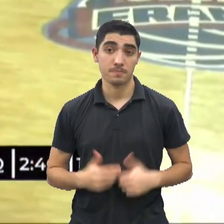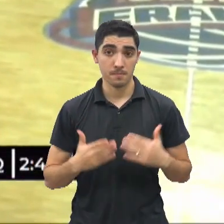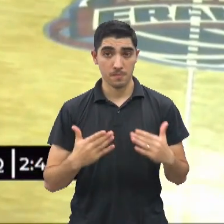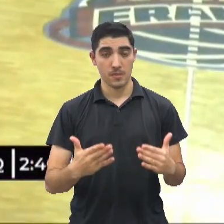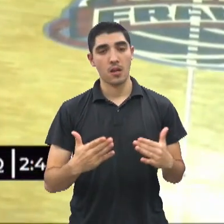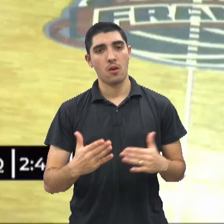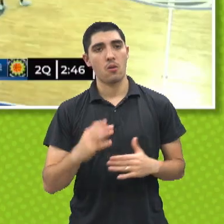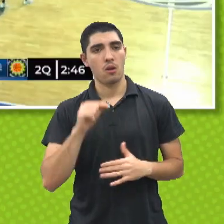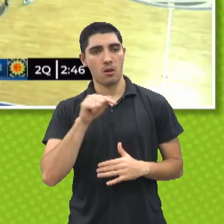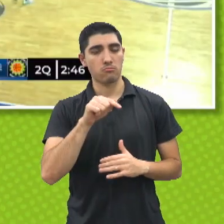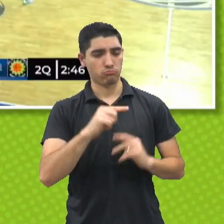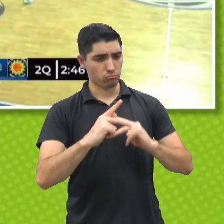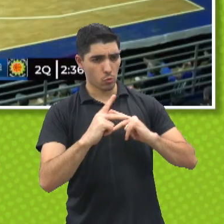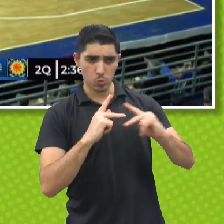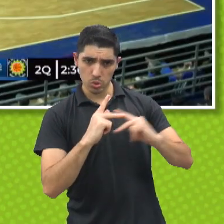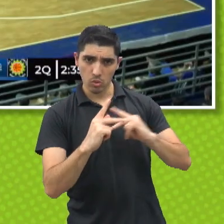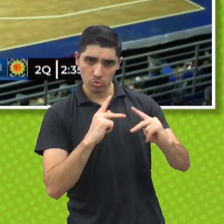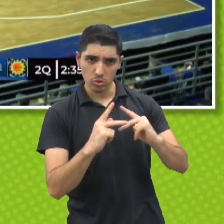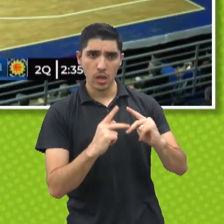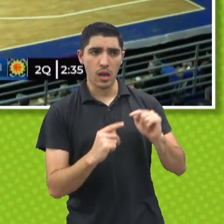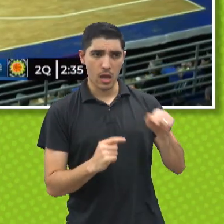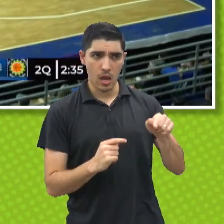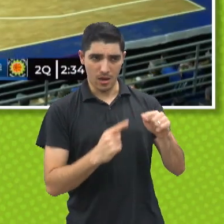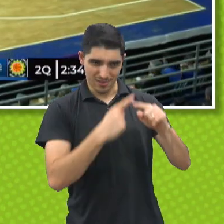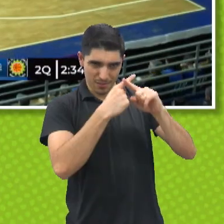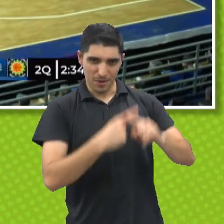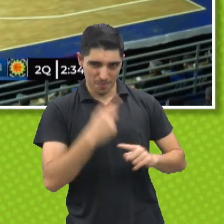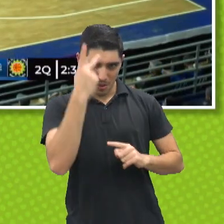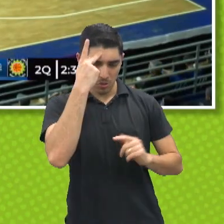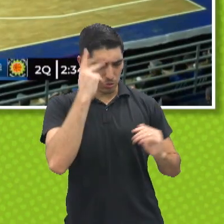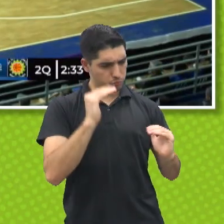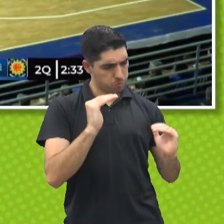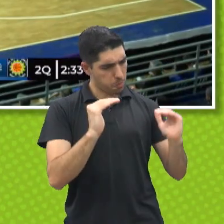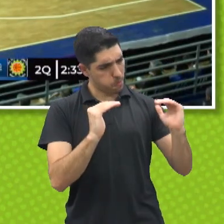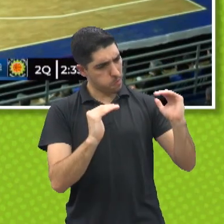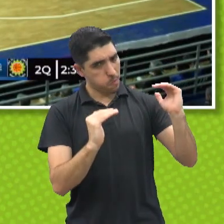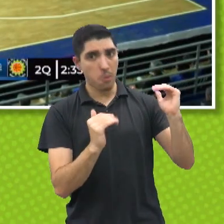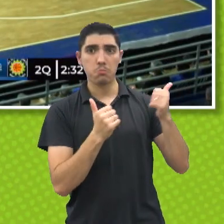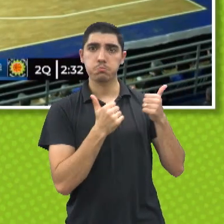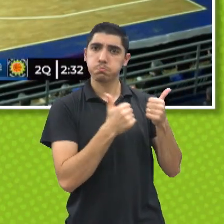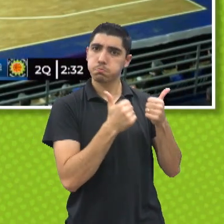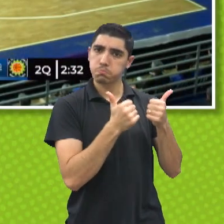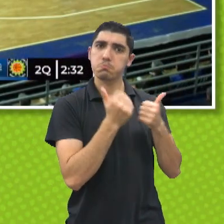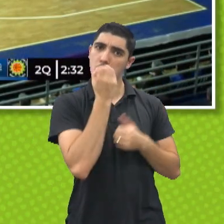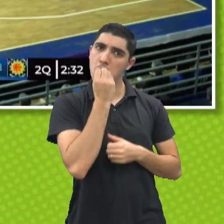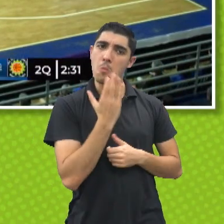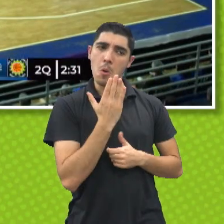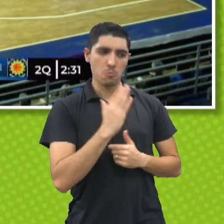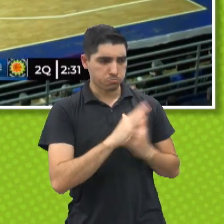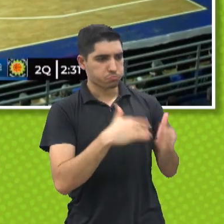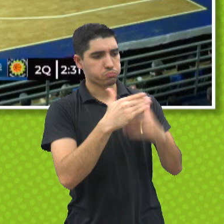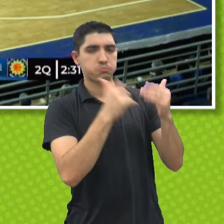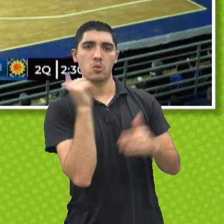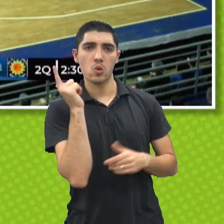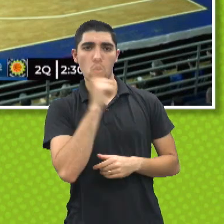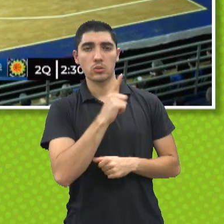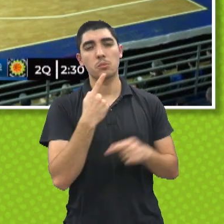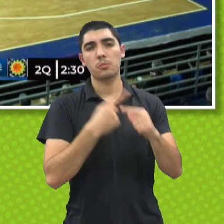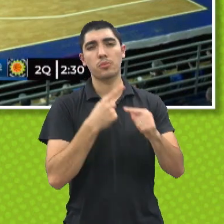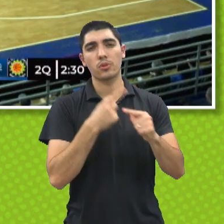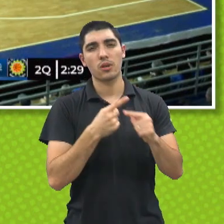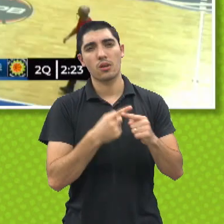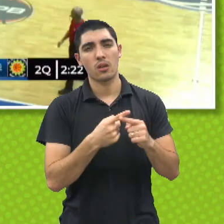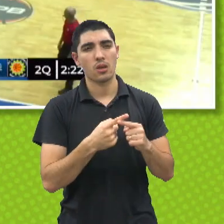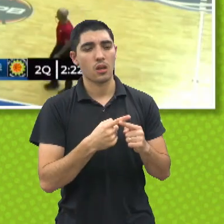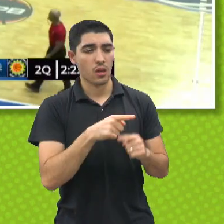essa campanha do São José Ah no nesse Paulista foi um saldo super Positivo né Eh um time que entrou eh